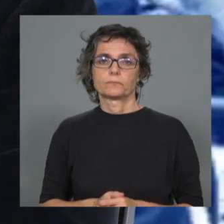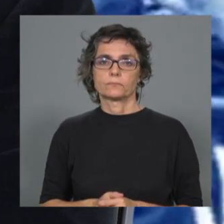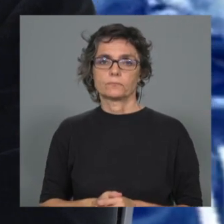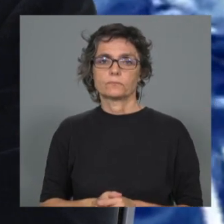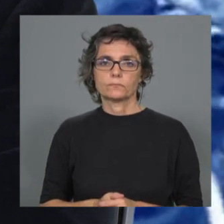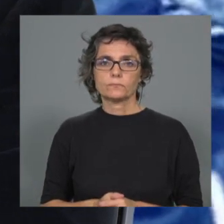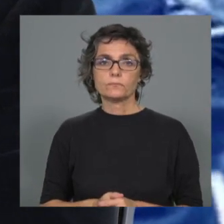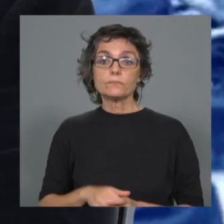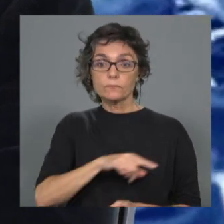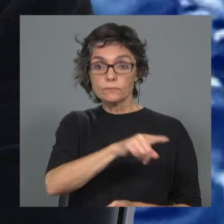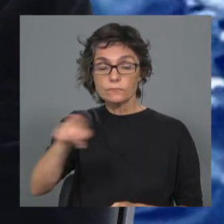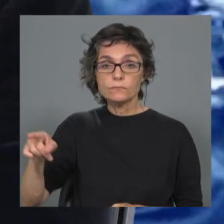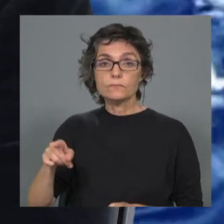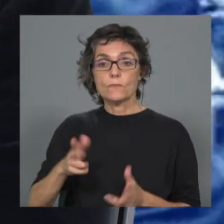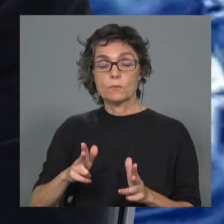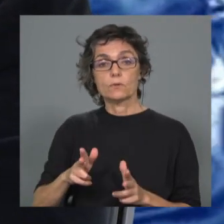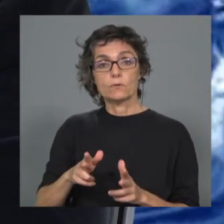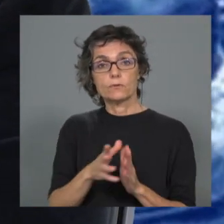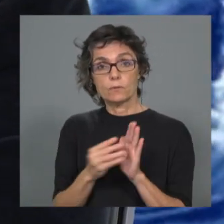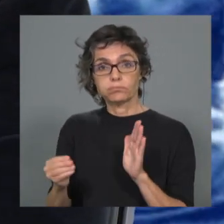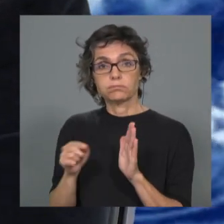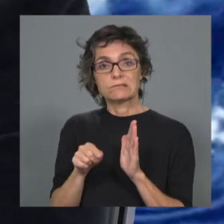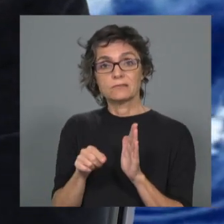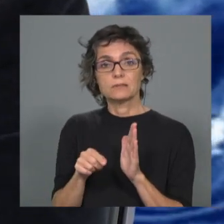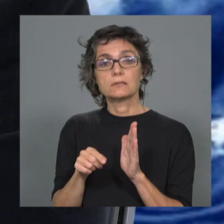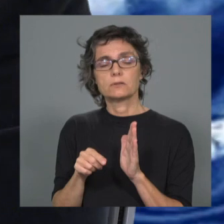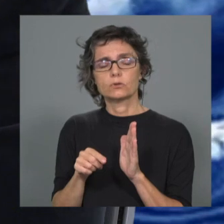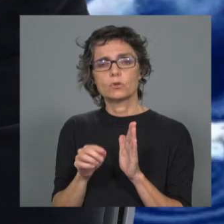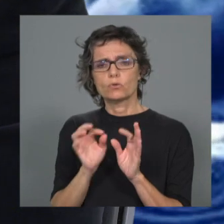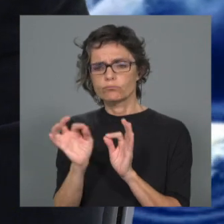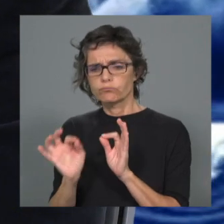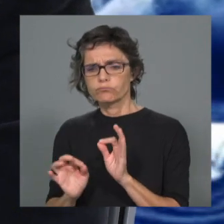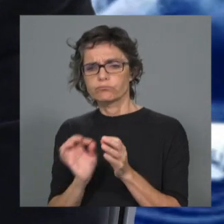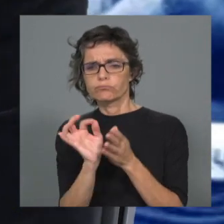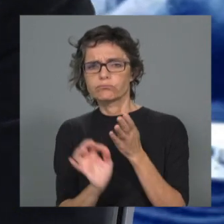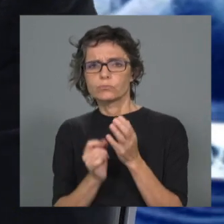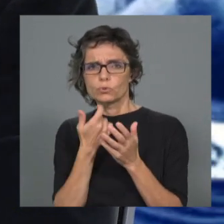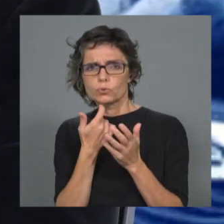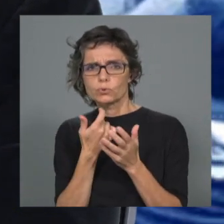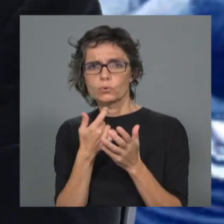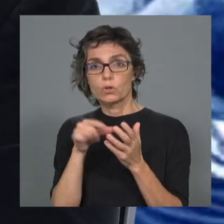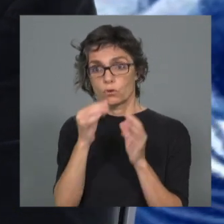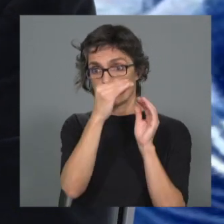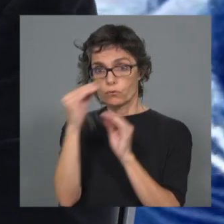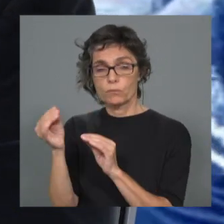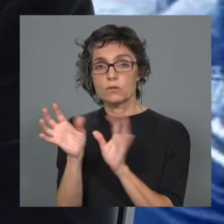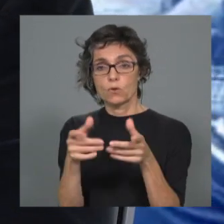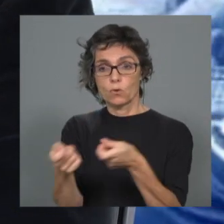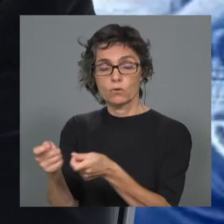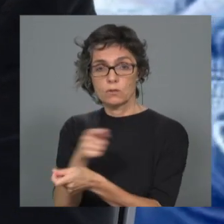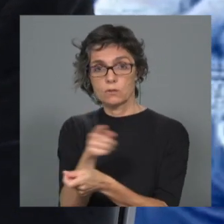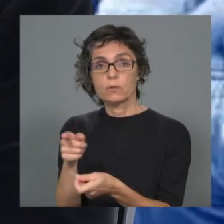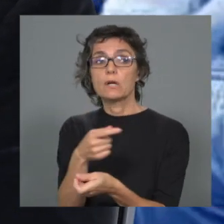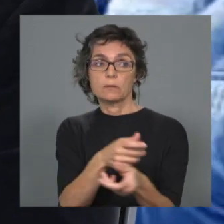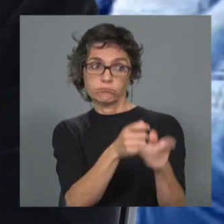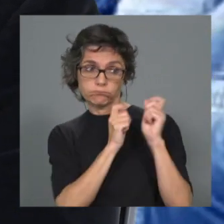Que têm, a nossa metodologia está muito sistematizada e toda codificada, e nós damos formação a essas organizações que ficam detentoras